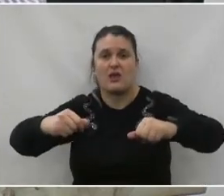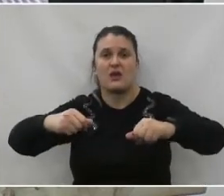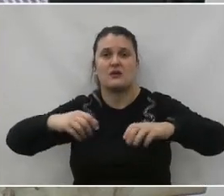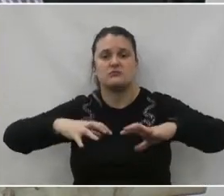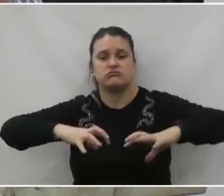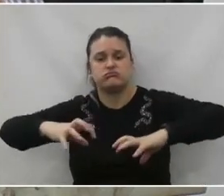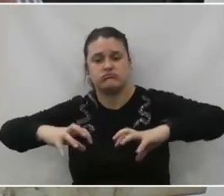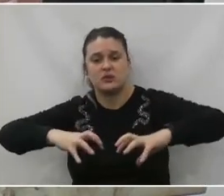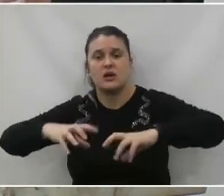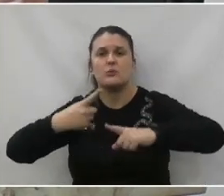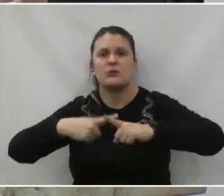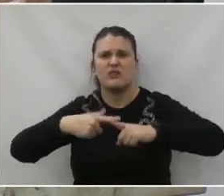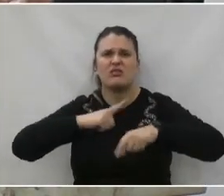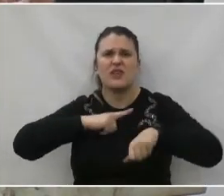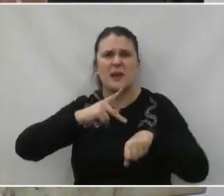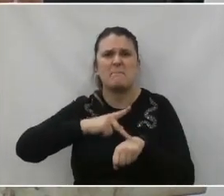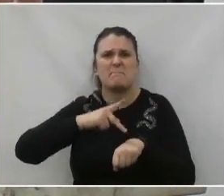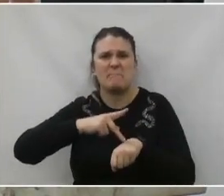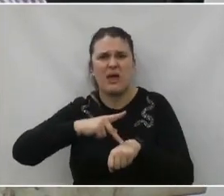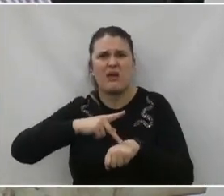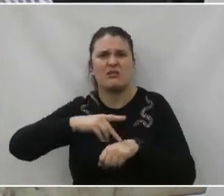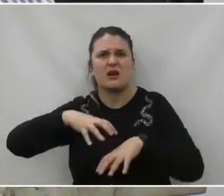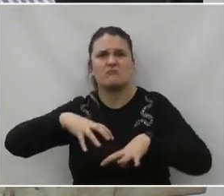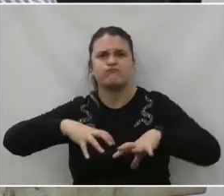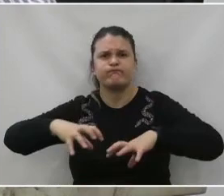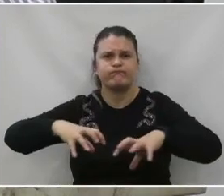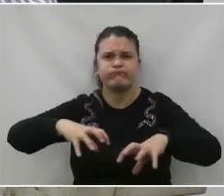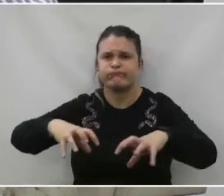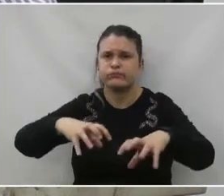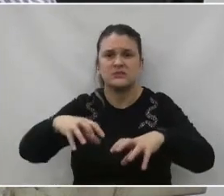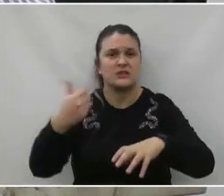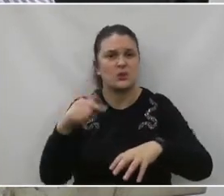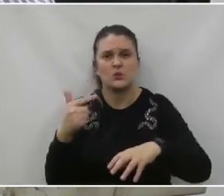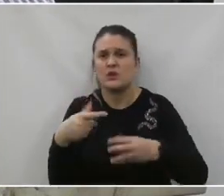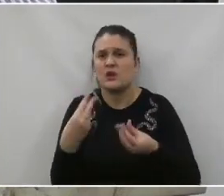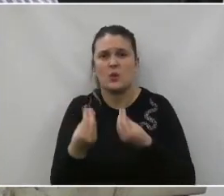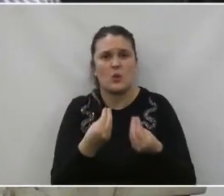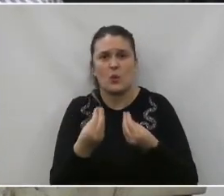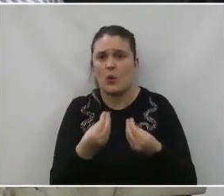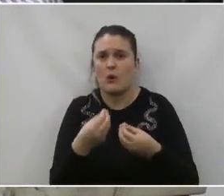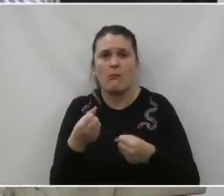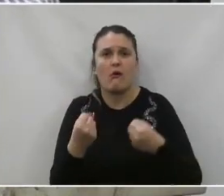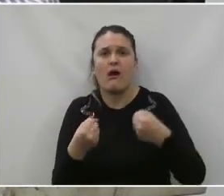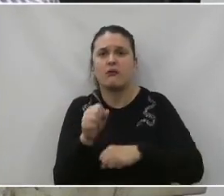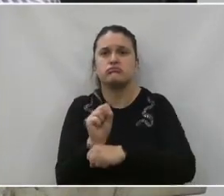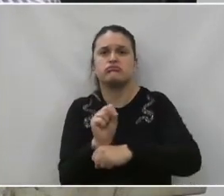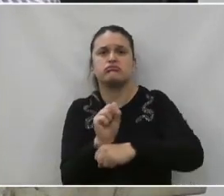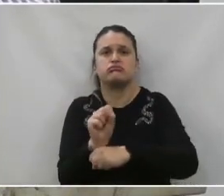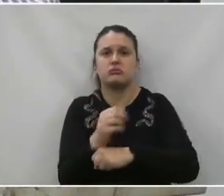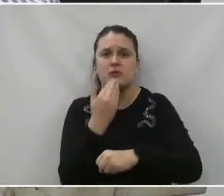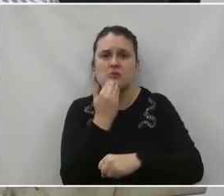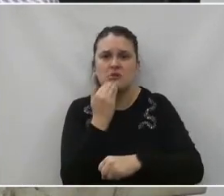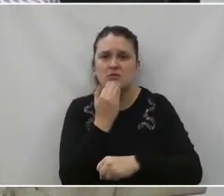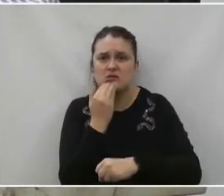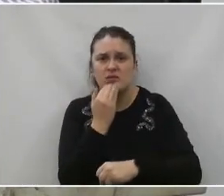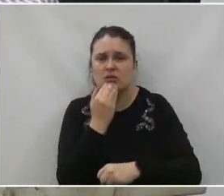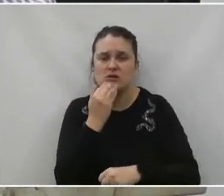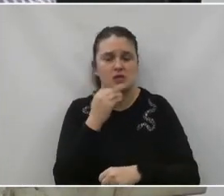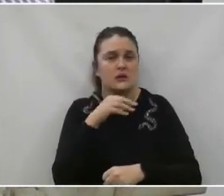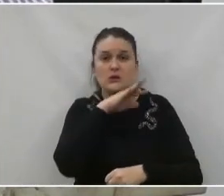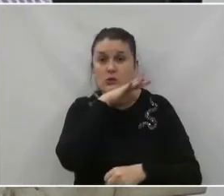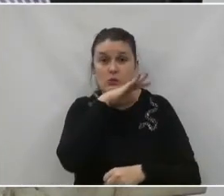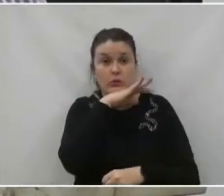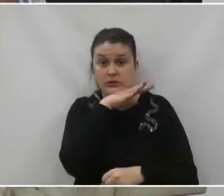naquela base, que tem muita pedra solta, pedra grande, que realmente não tem condição mais de traficabilidade aquela rua lá.